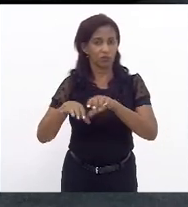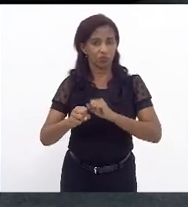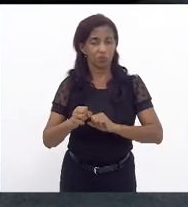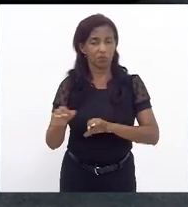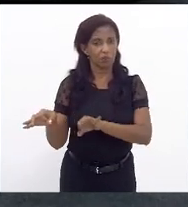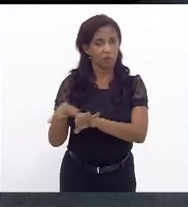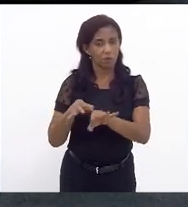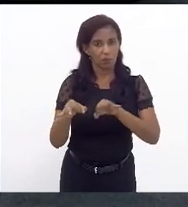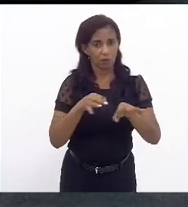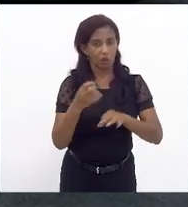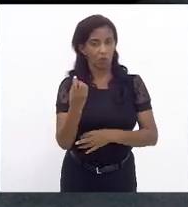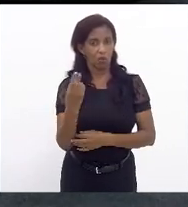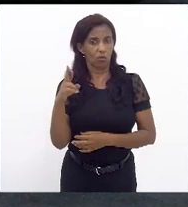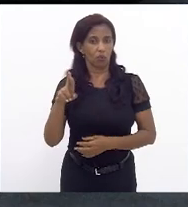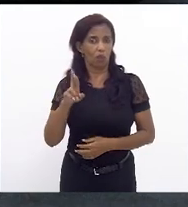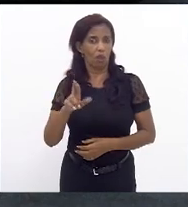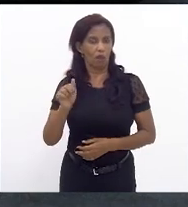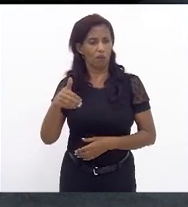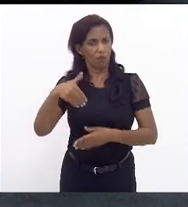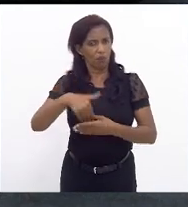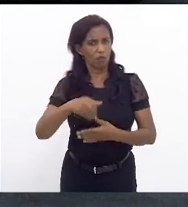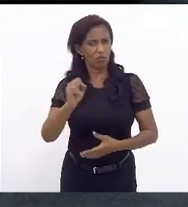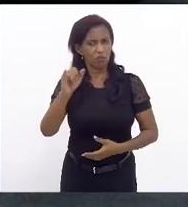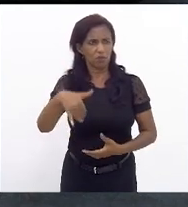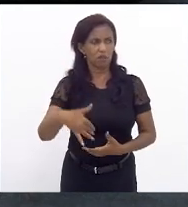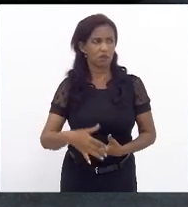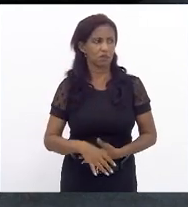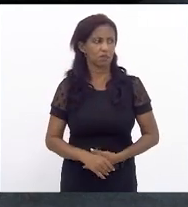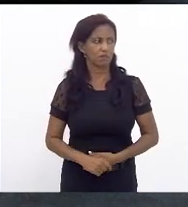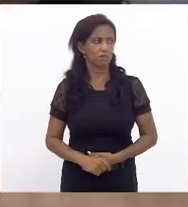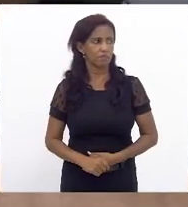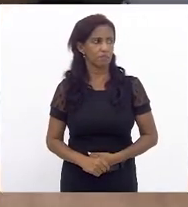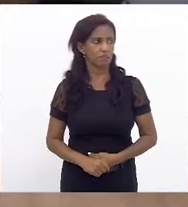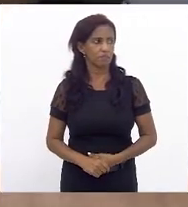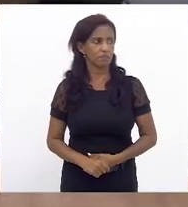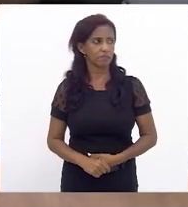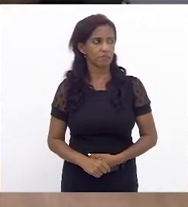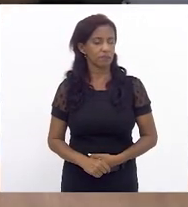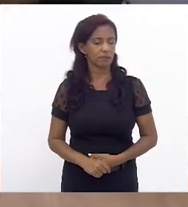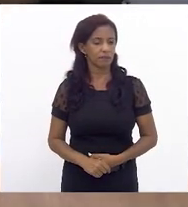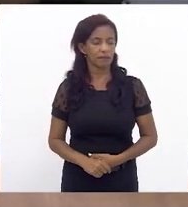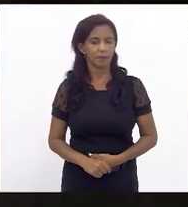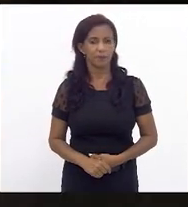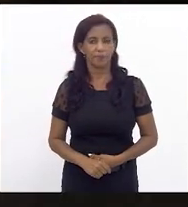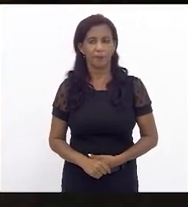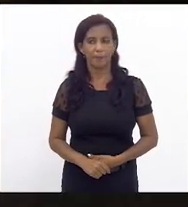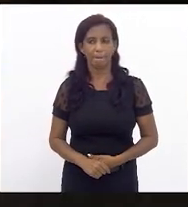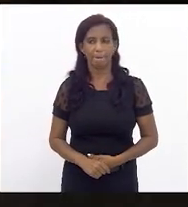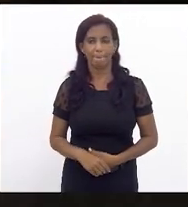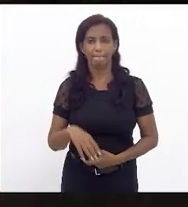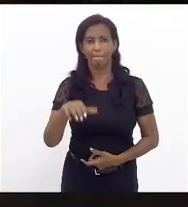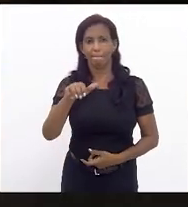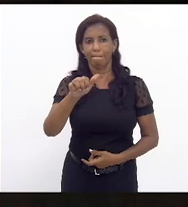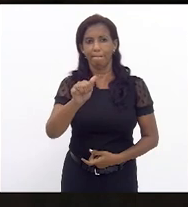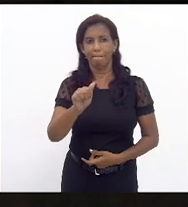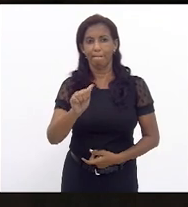o preparo do doutor Rafael que meu voto é sim. Deputado Márcio Pacheco, vota sim. Deputado Marcos